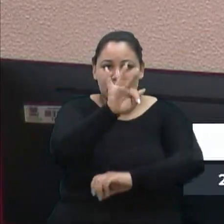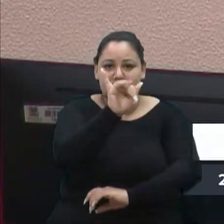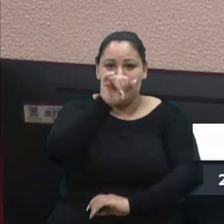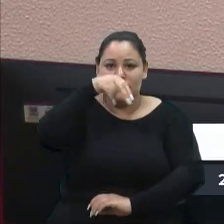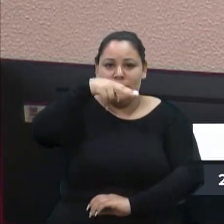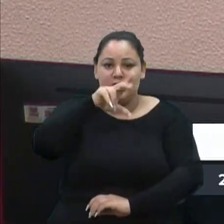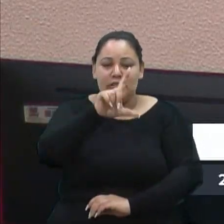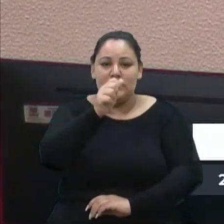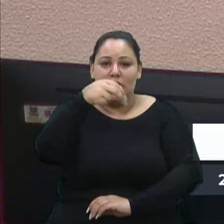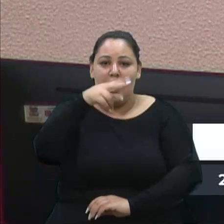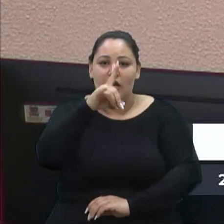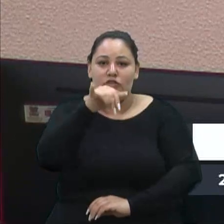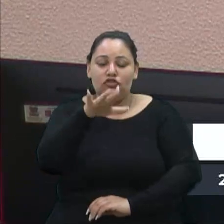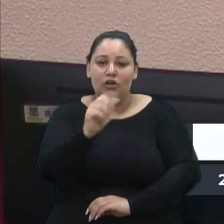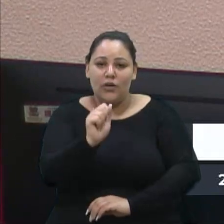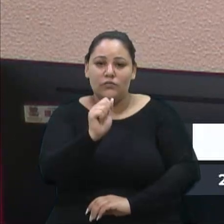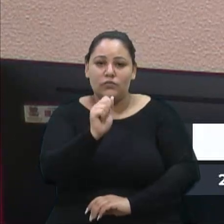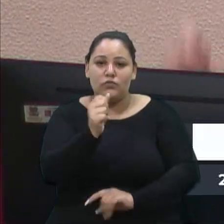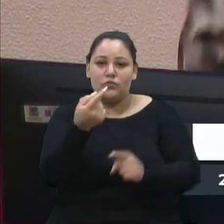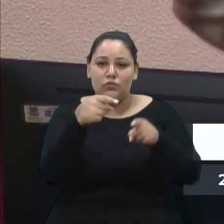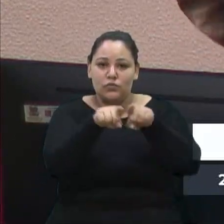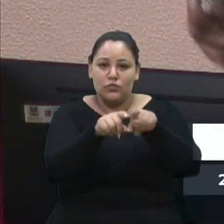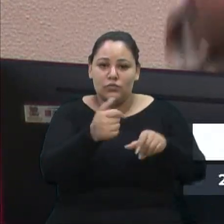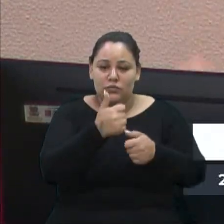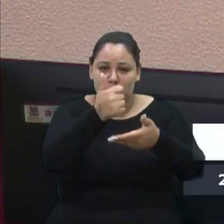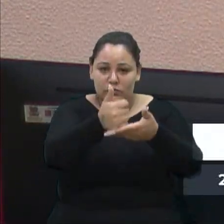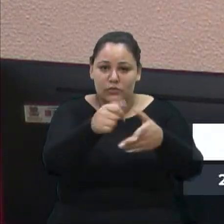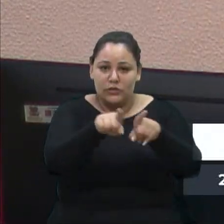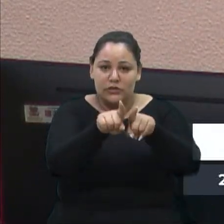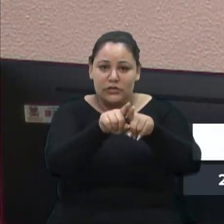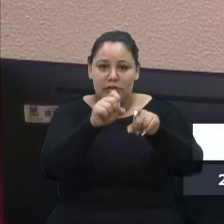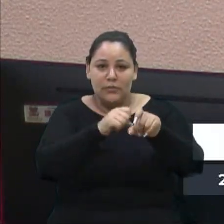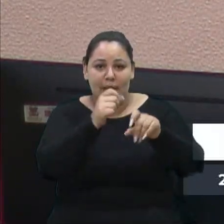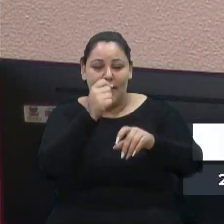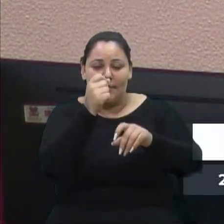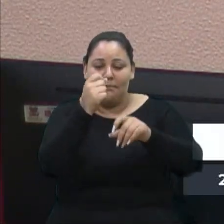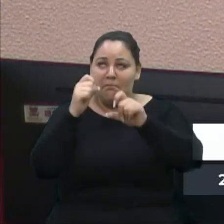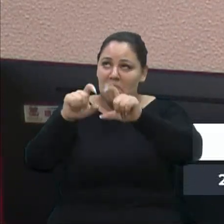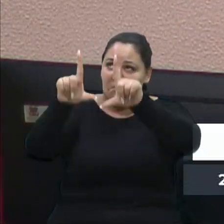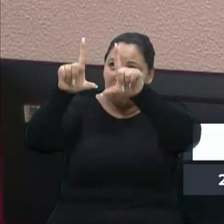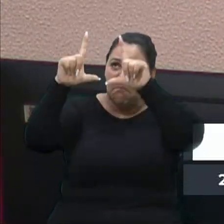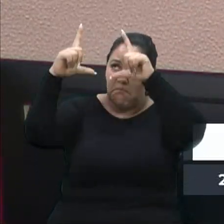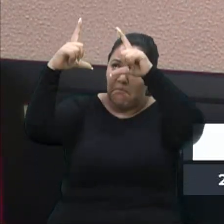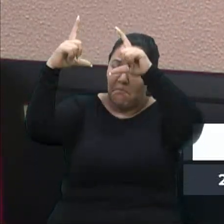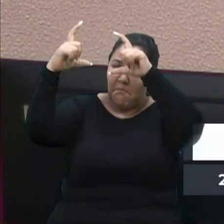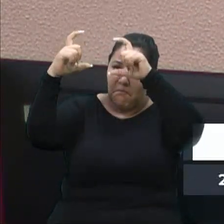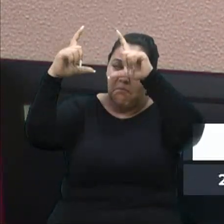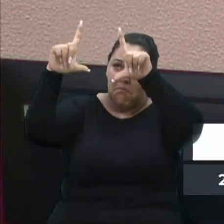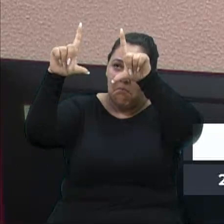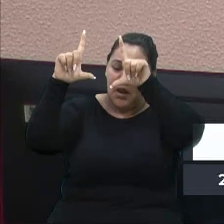financia, existe uma frase, uma placa no aeroporto da Finlândia que diz o seguinte: